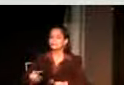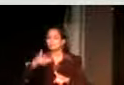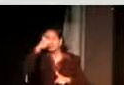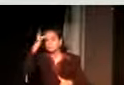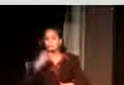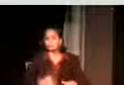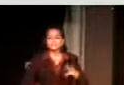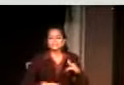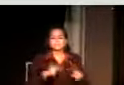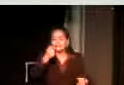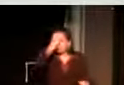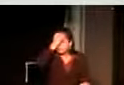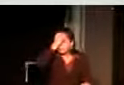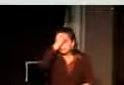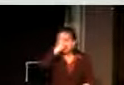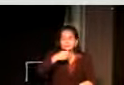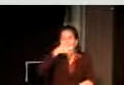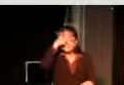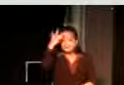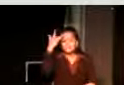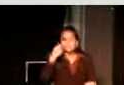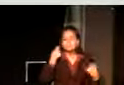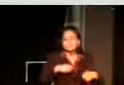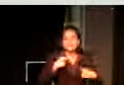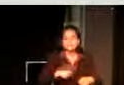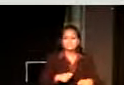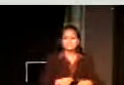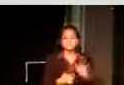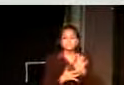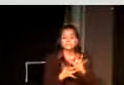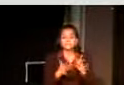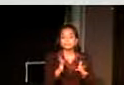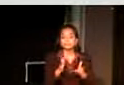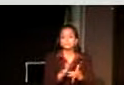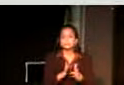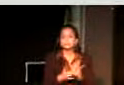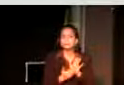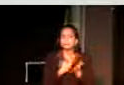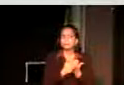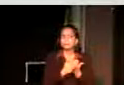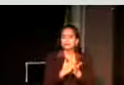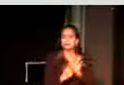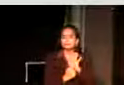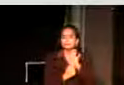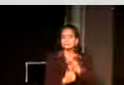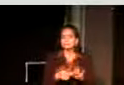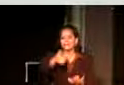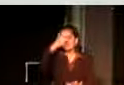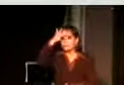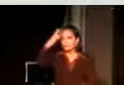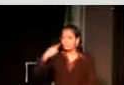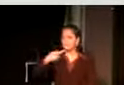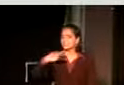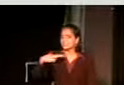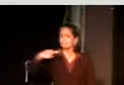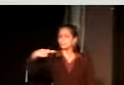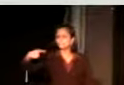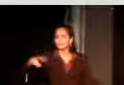e ele passa a revelar o orgulho desses religiosos que os impedia de